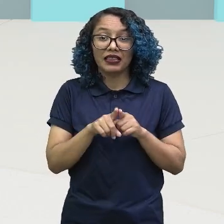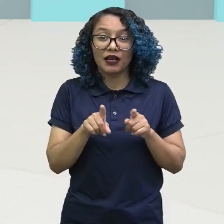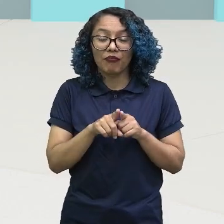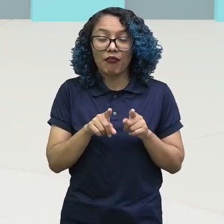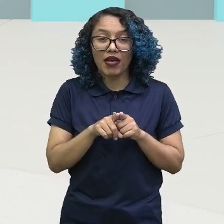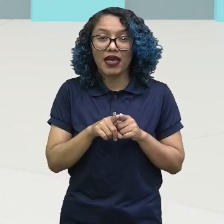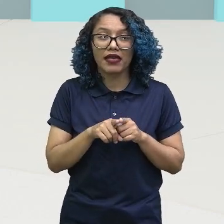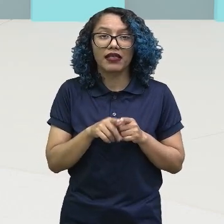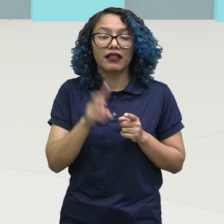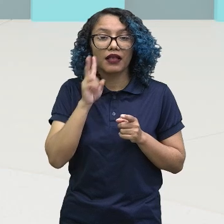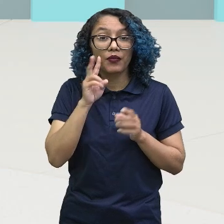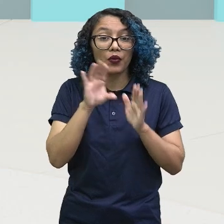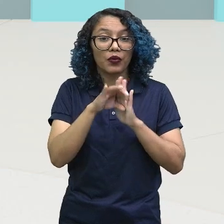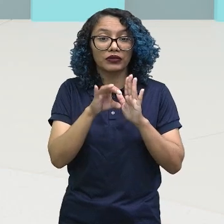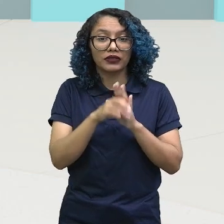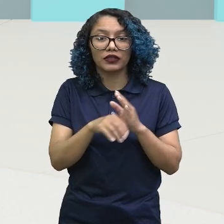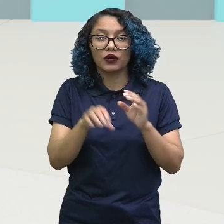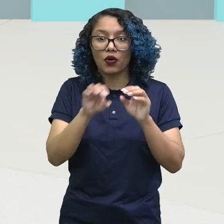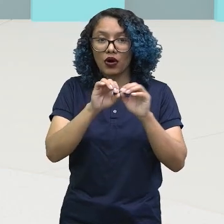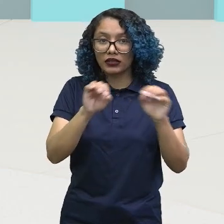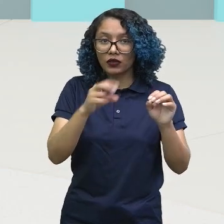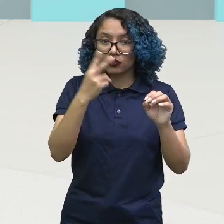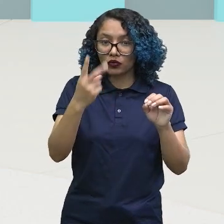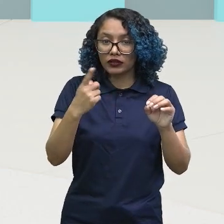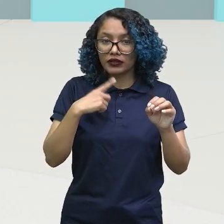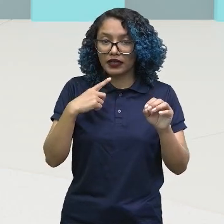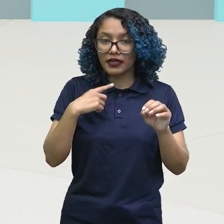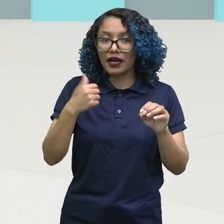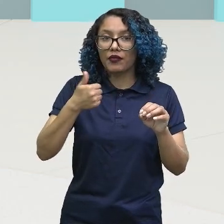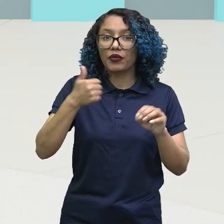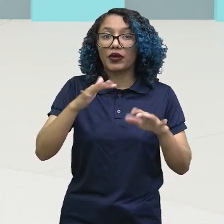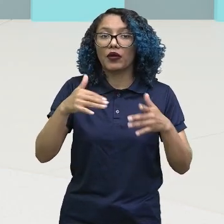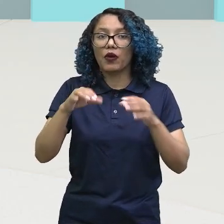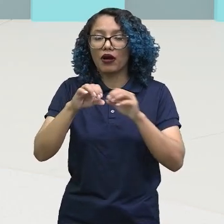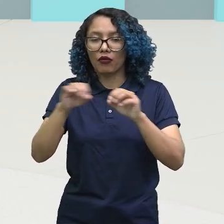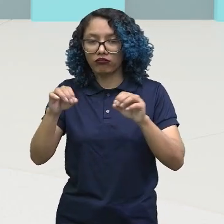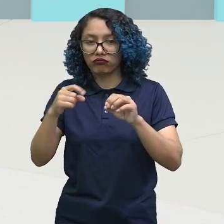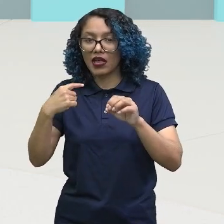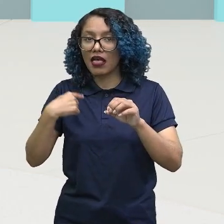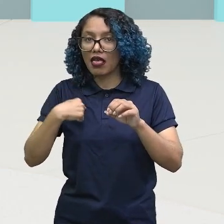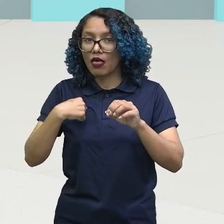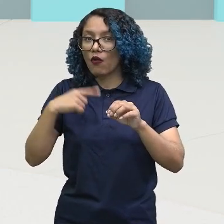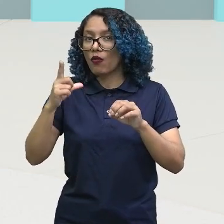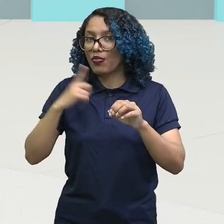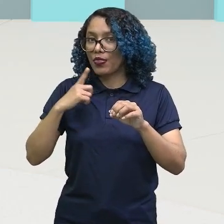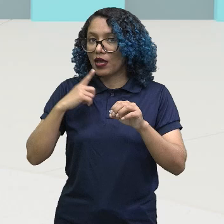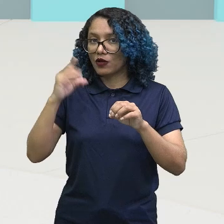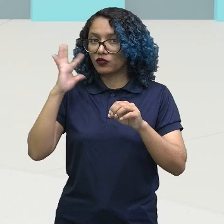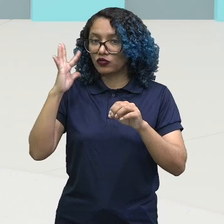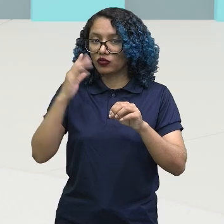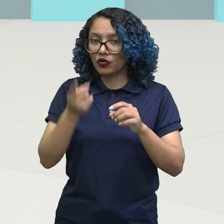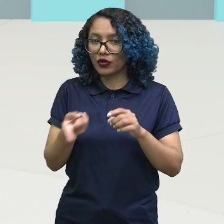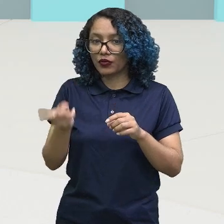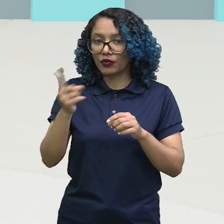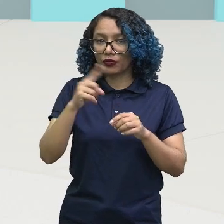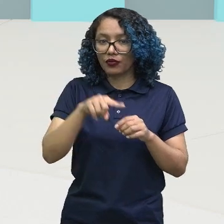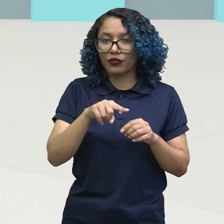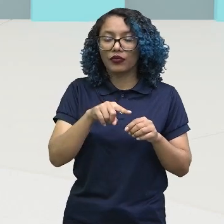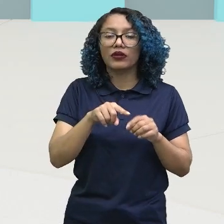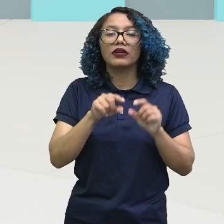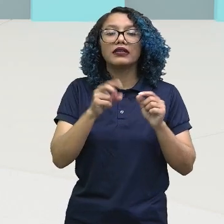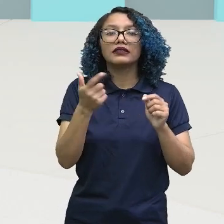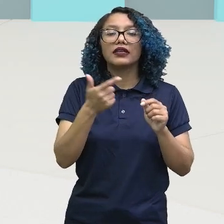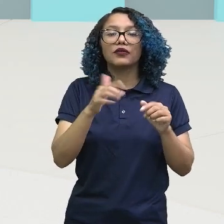os conceitos, eu tenho duas orações aí. A primeira, eu tenho um sonho, está ali o verbo, e a segunda é que